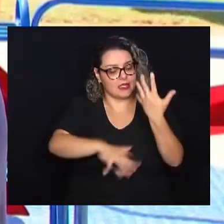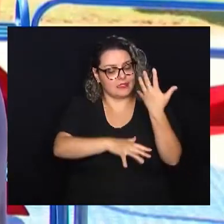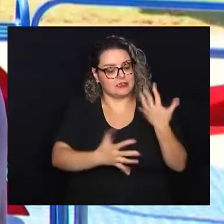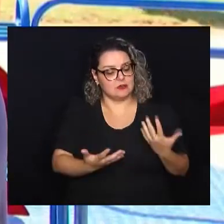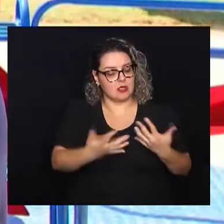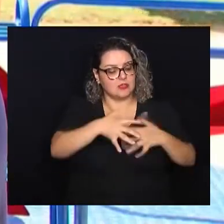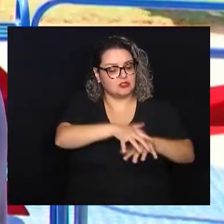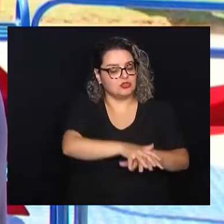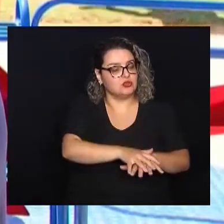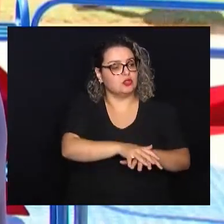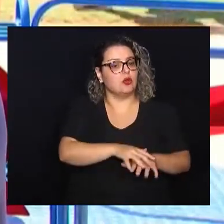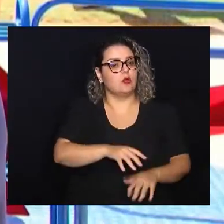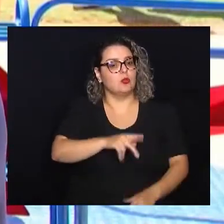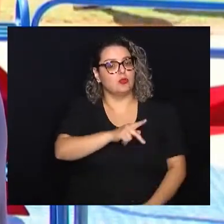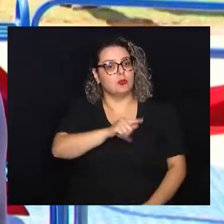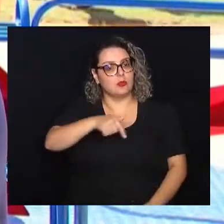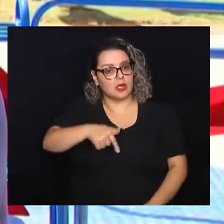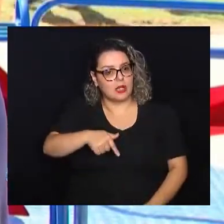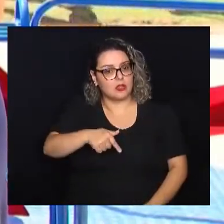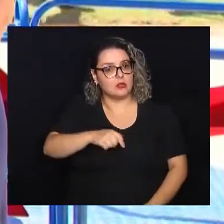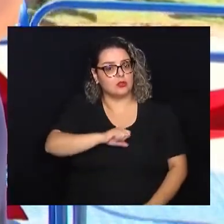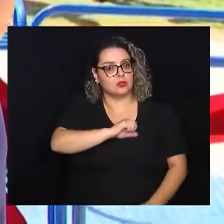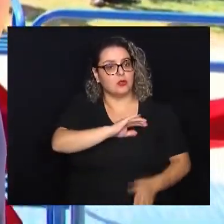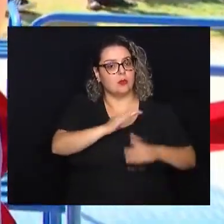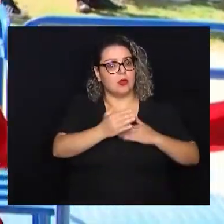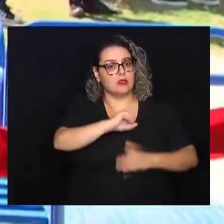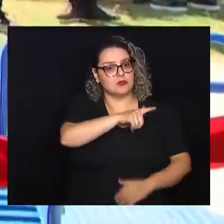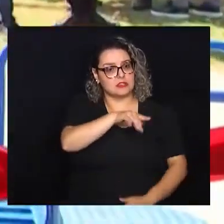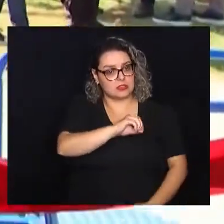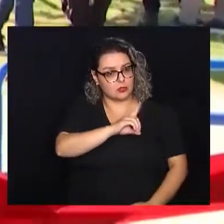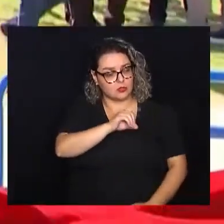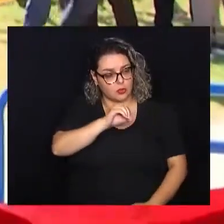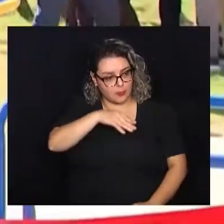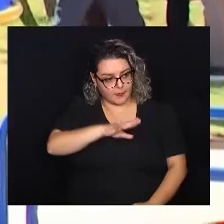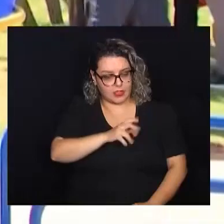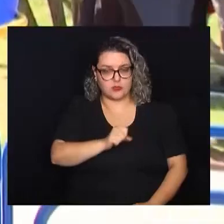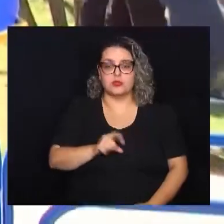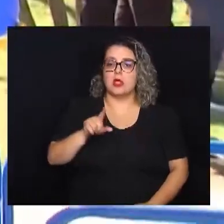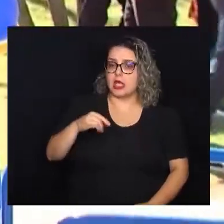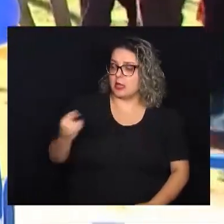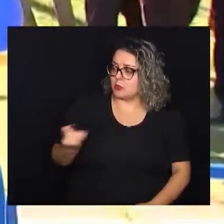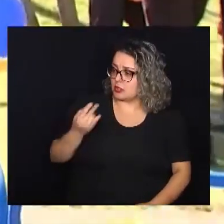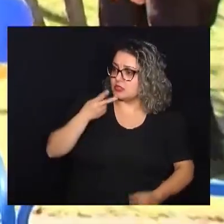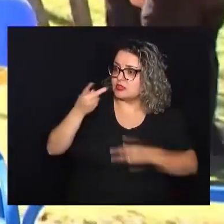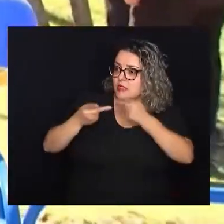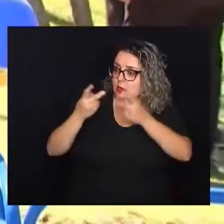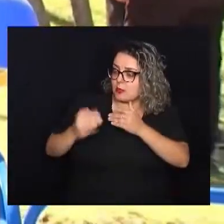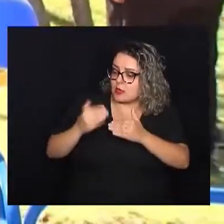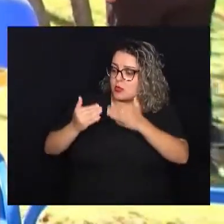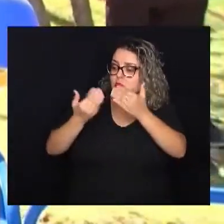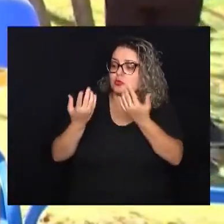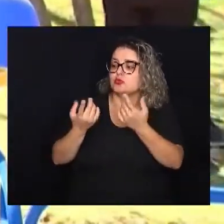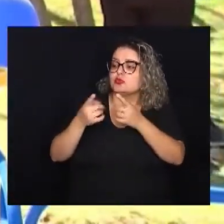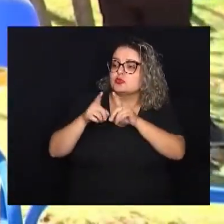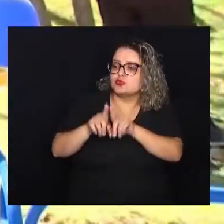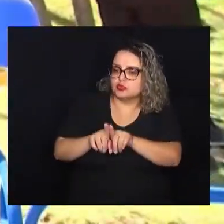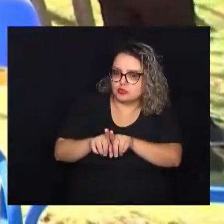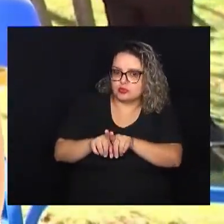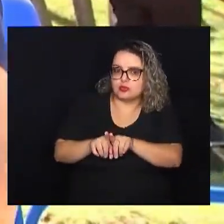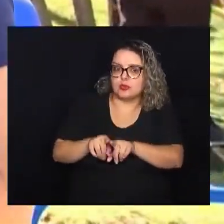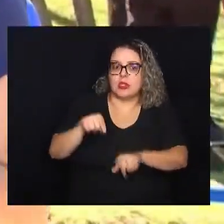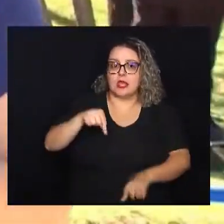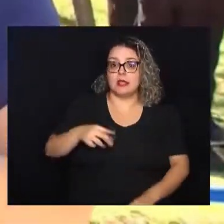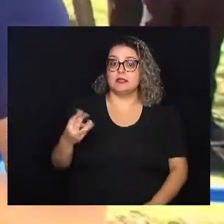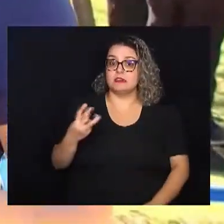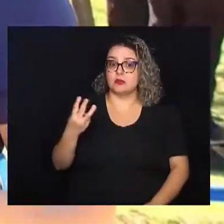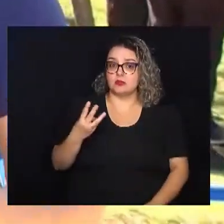aqui para o parque ecológico no bairro São Domingos é muito importante falar que é uma construção que nós temos feito em conjunto Então esse é